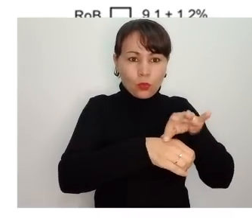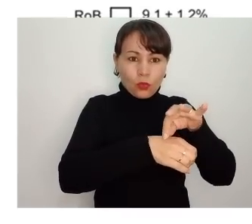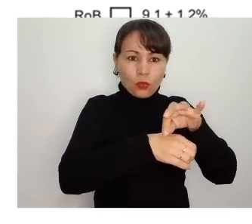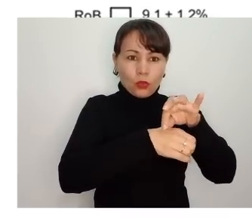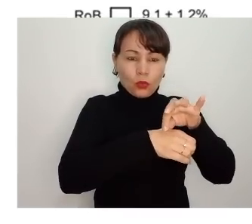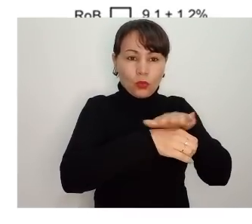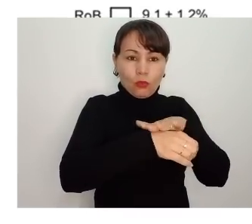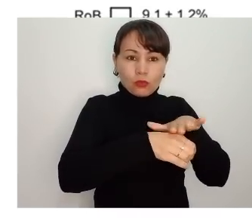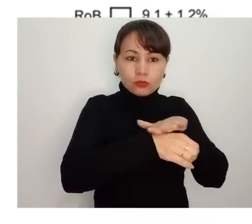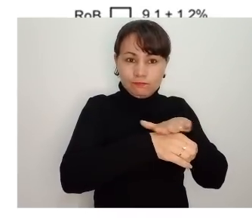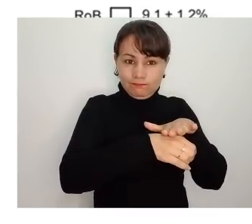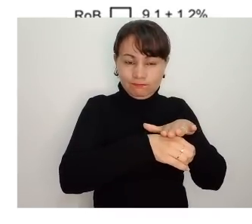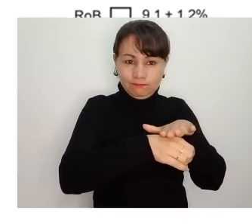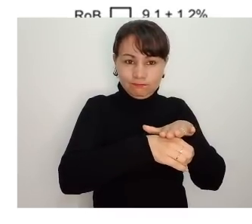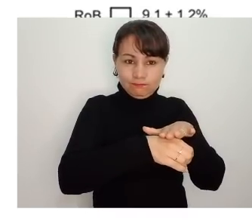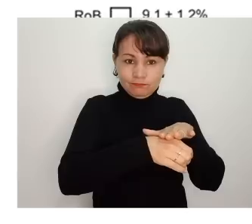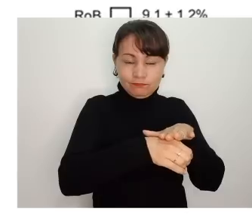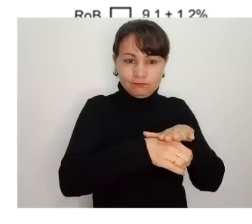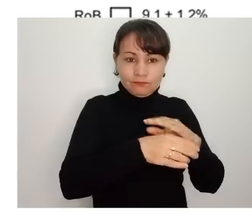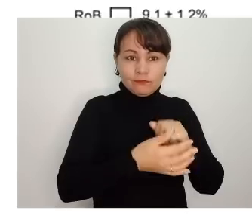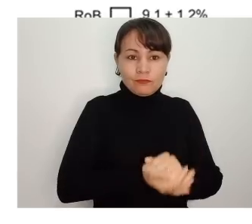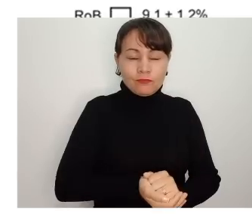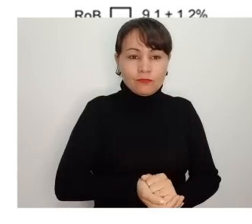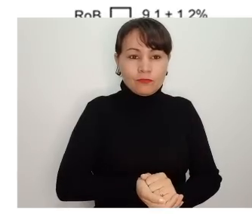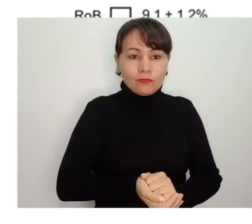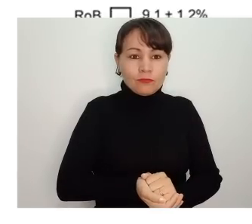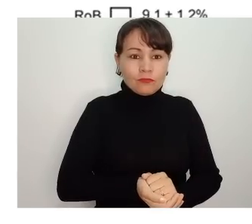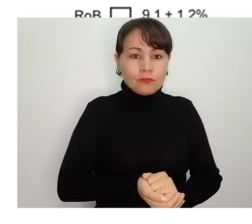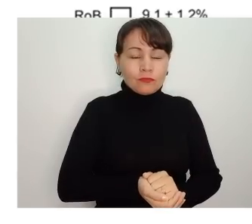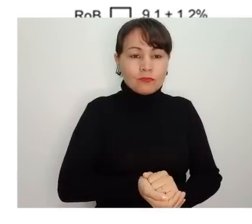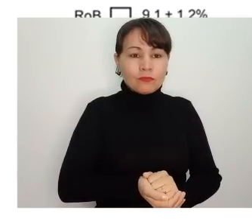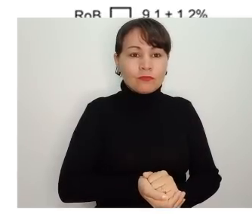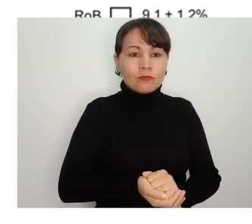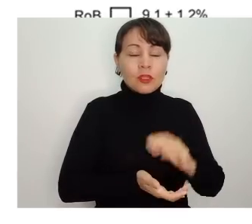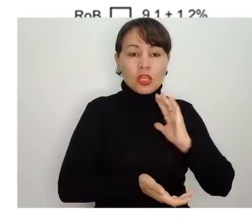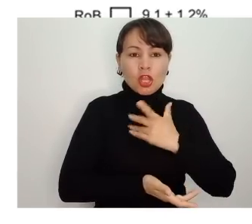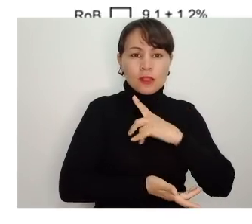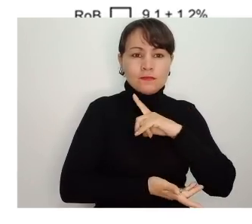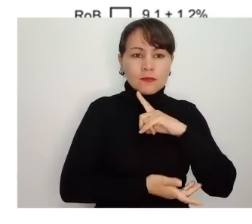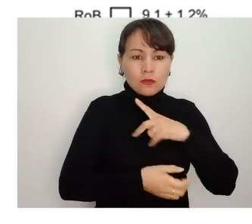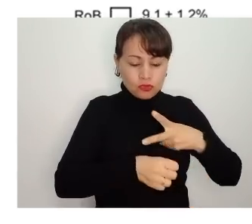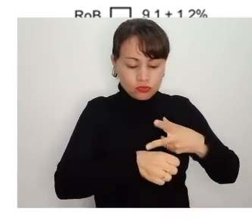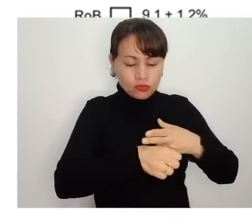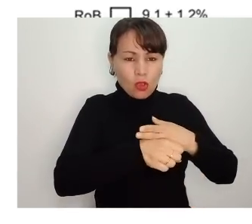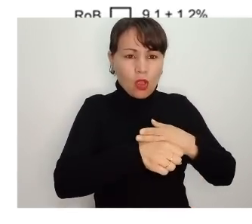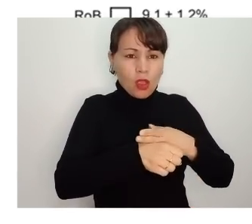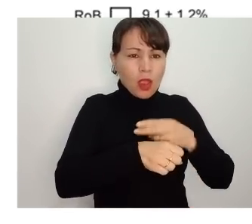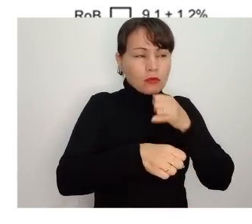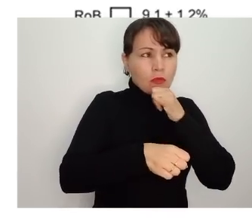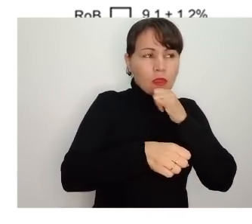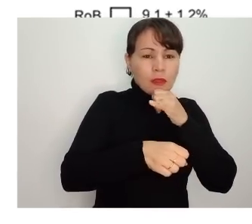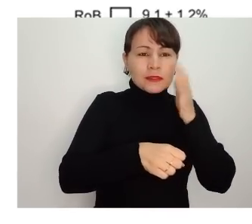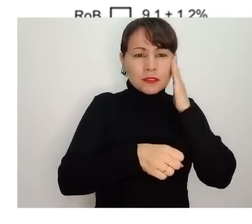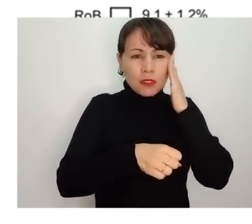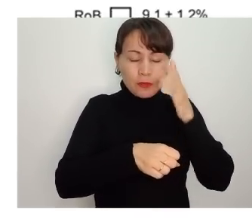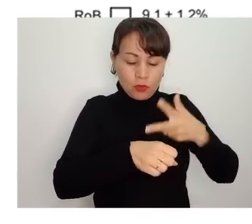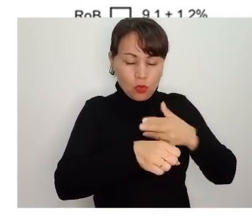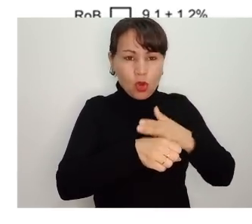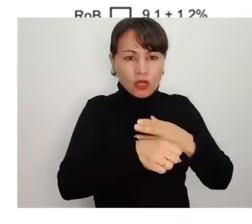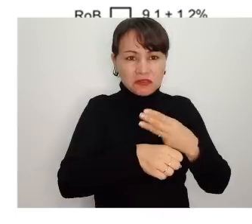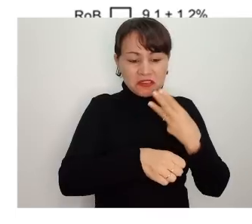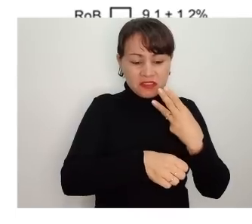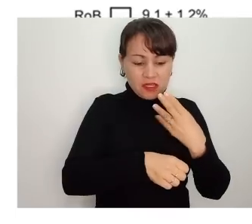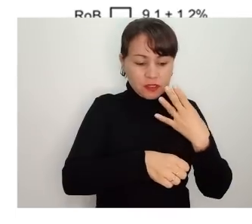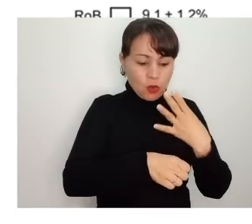pele, por exemplo, uma célula da nossa pele, que nós, quando nós temos um corte, a gente sabe que o corte,